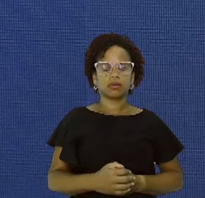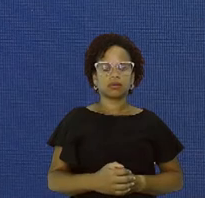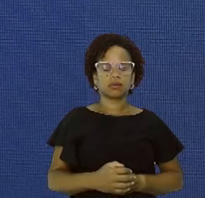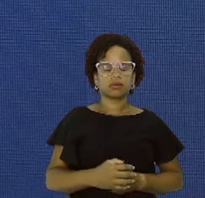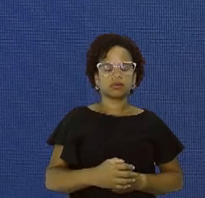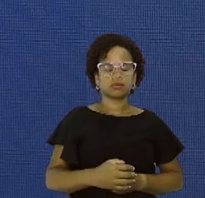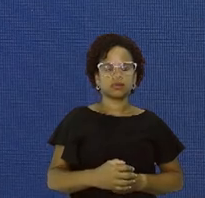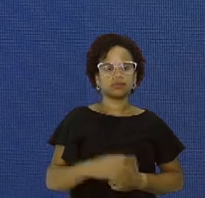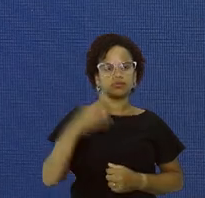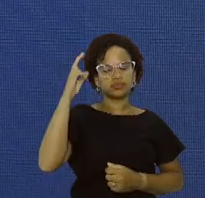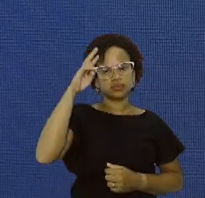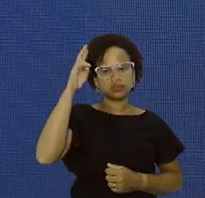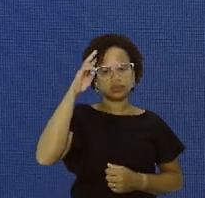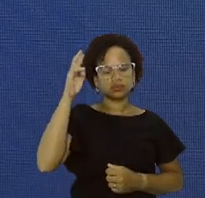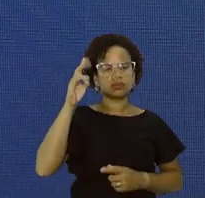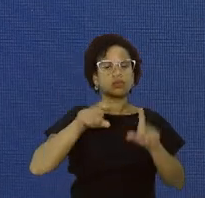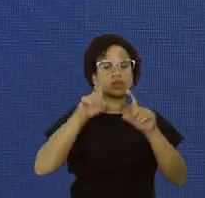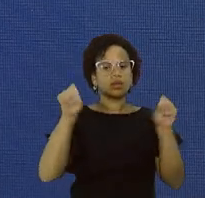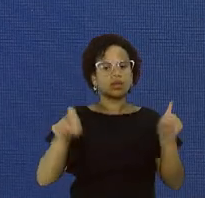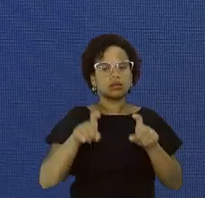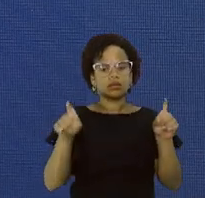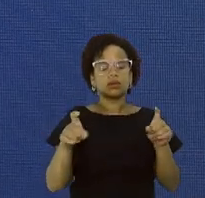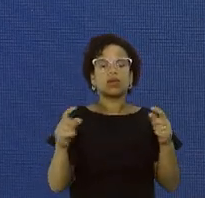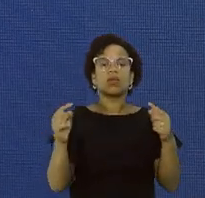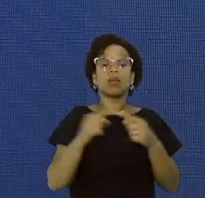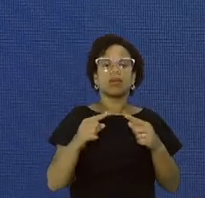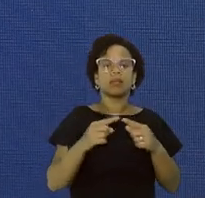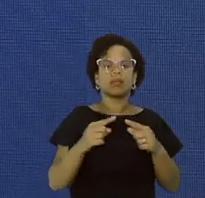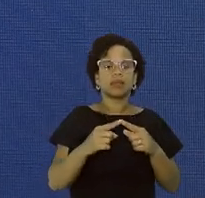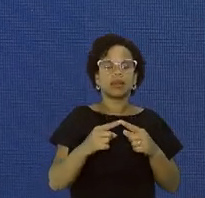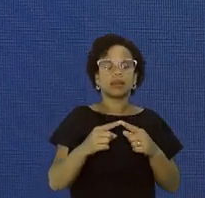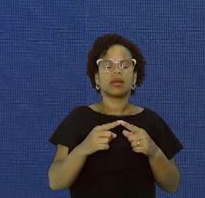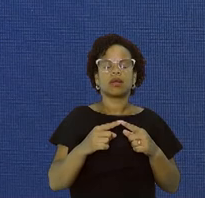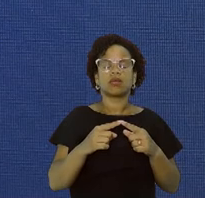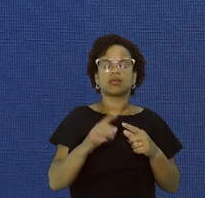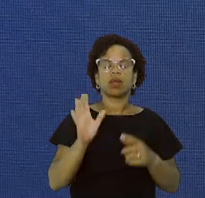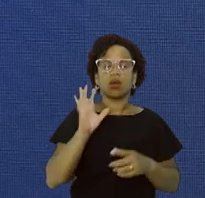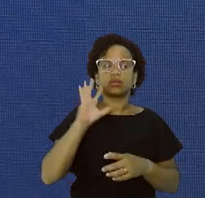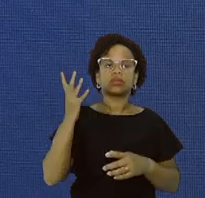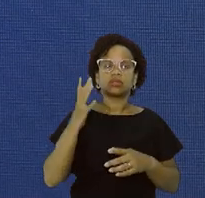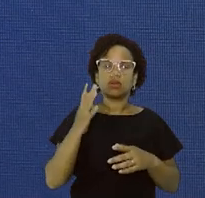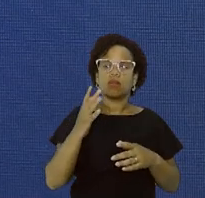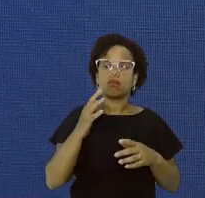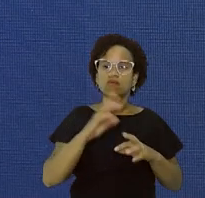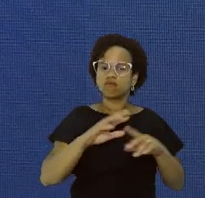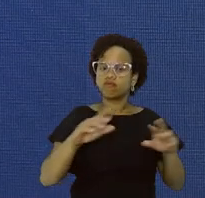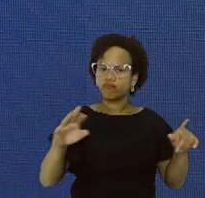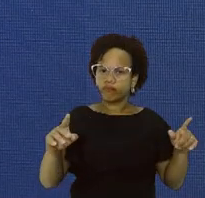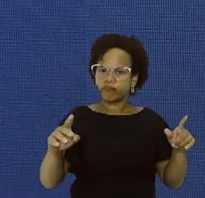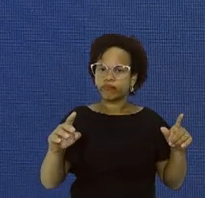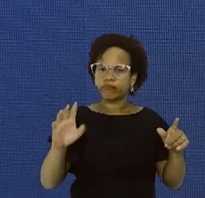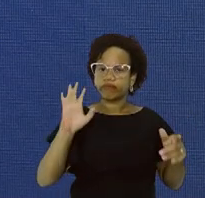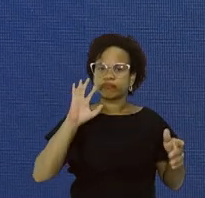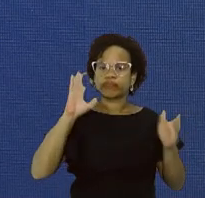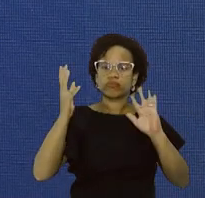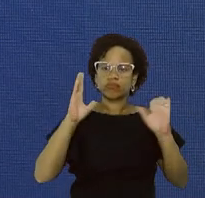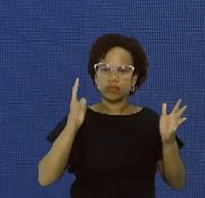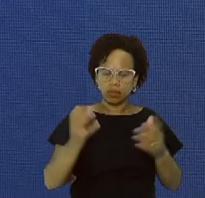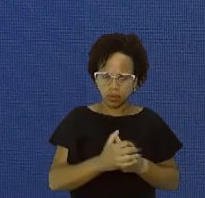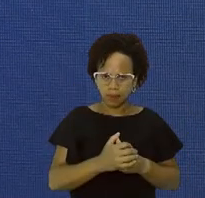ele envolve também as principais ondas que vieram acontecendo né quando a gente começou a gente ainda tava